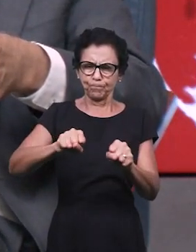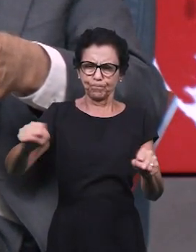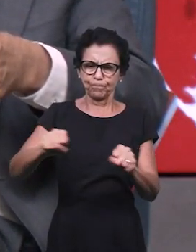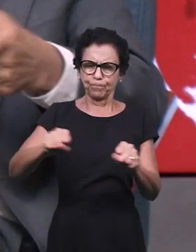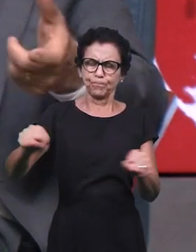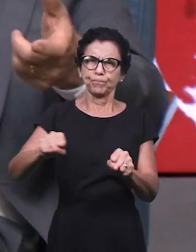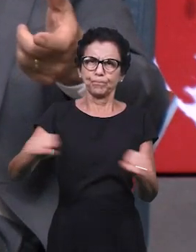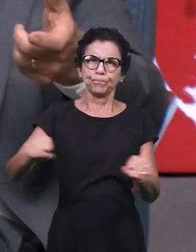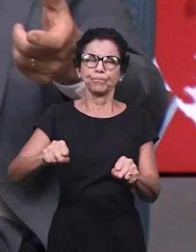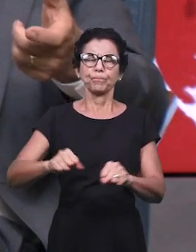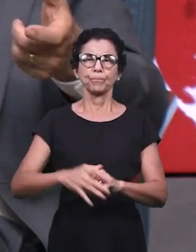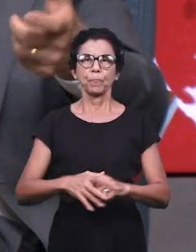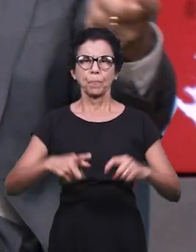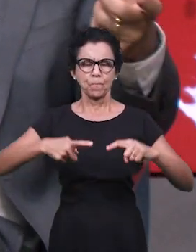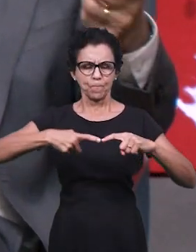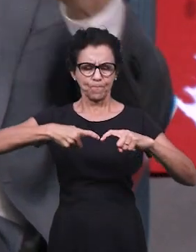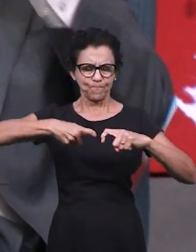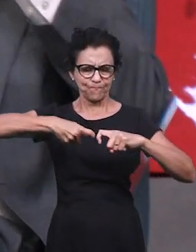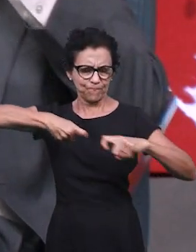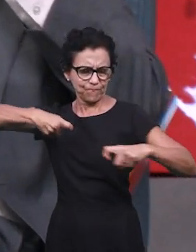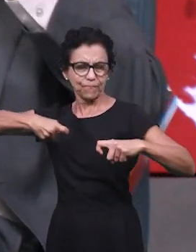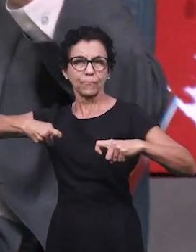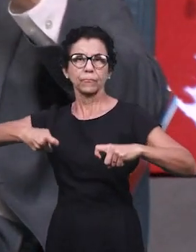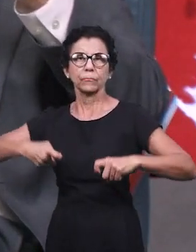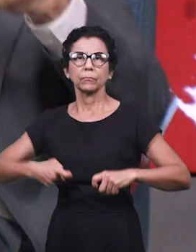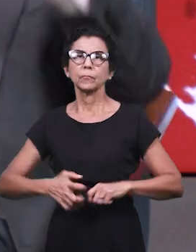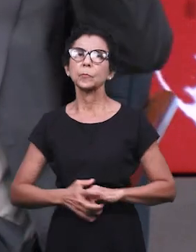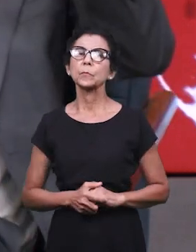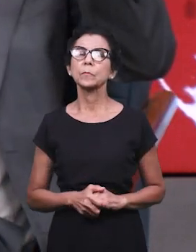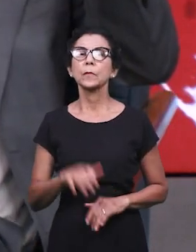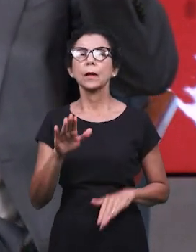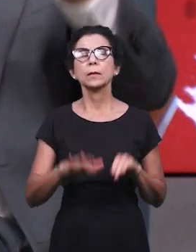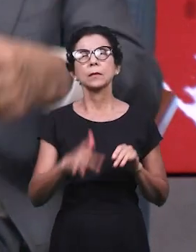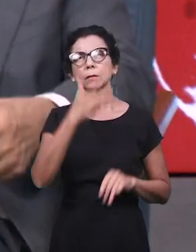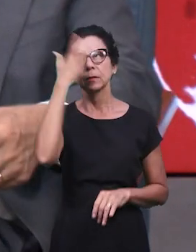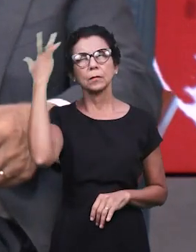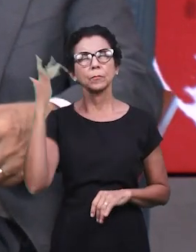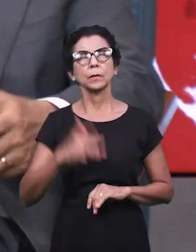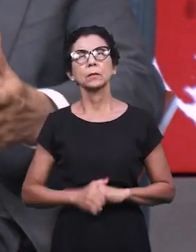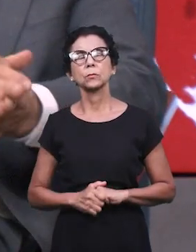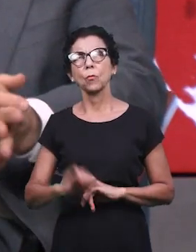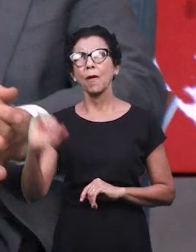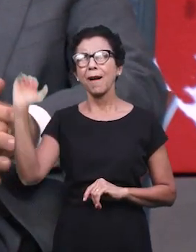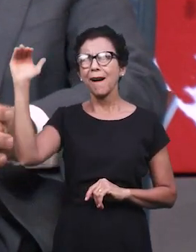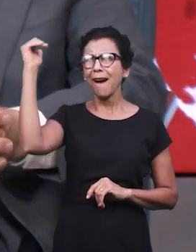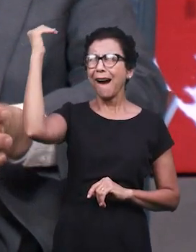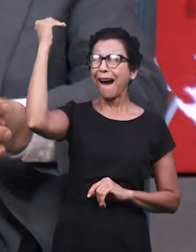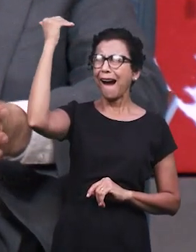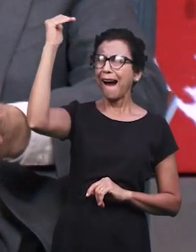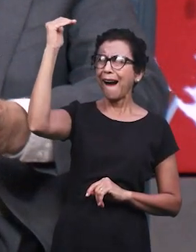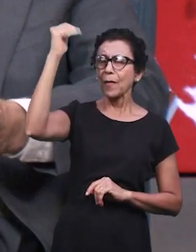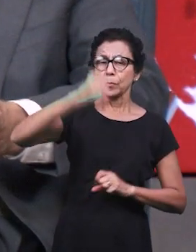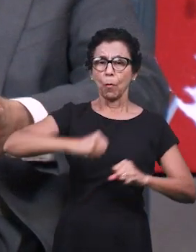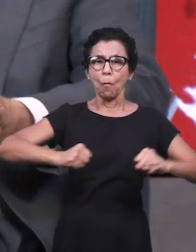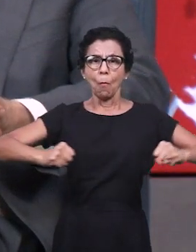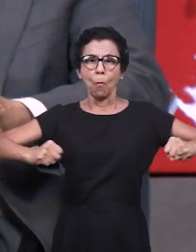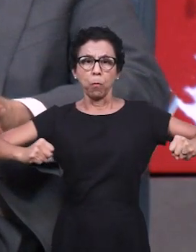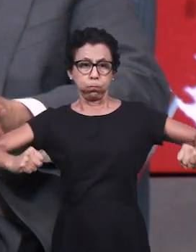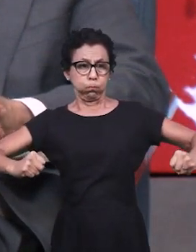fininha. Acontece, é o biotipo da pessoa. Ele é grande e tal, mas tem uma perna... Como é que esse camarada